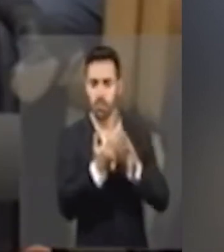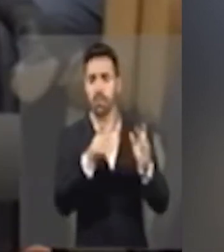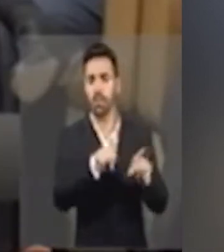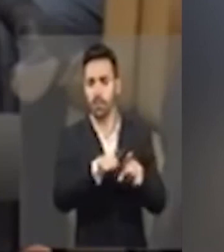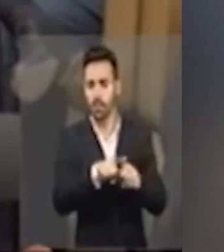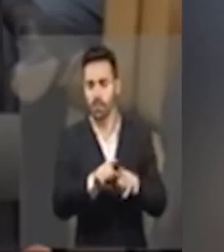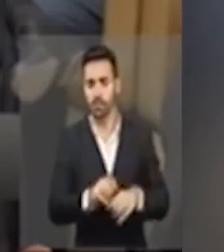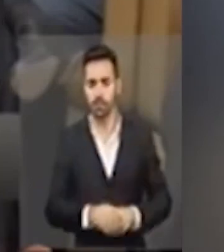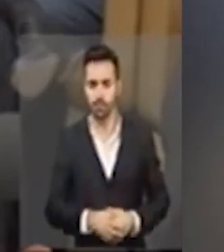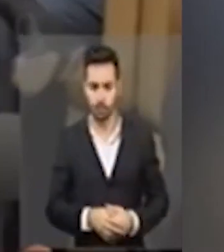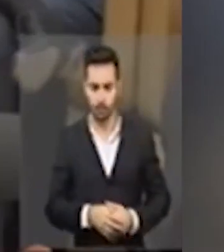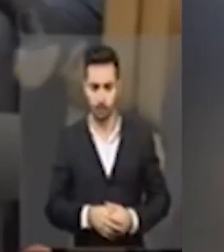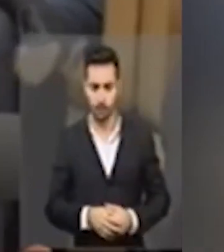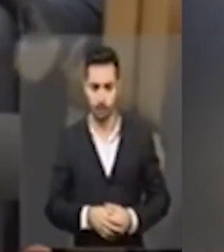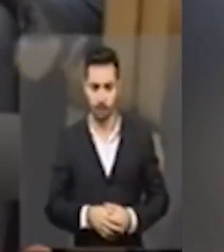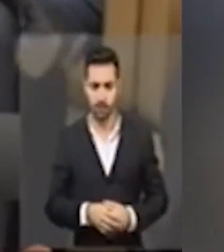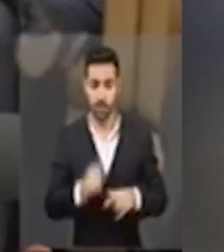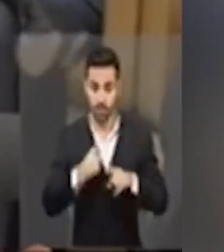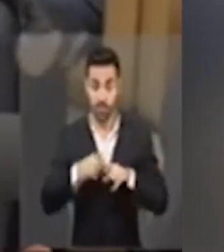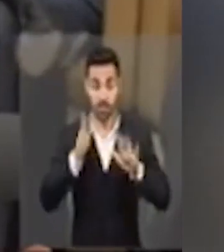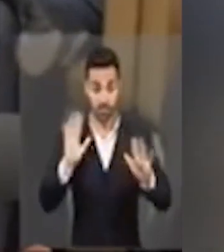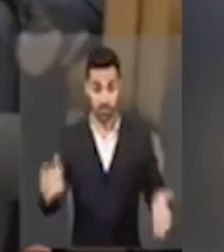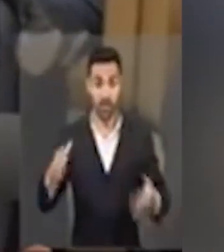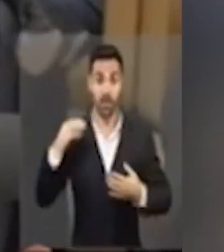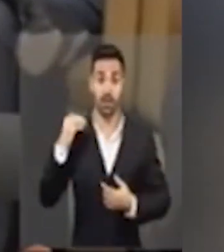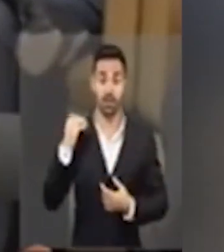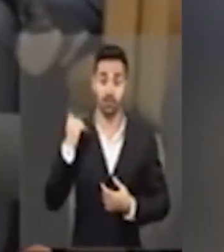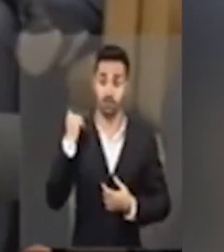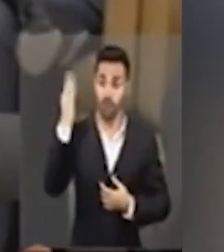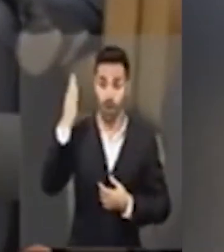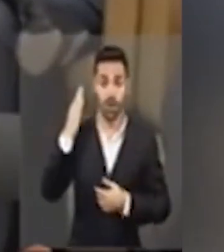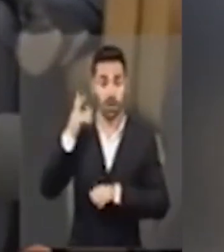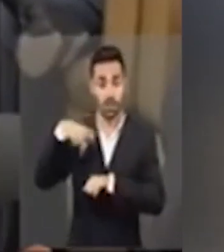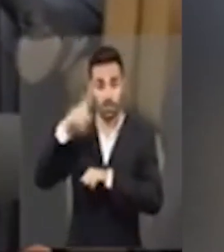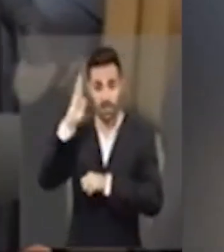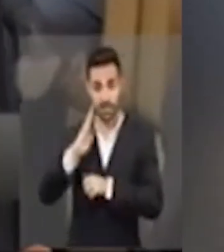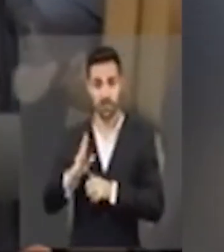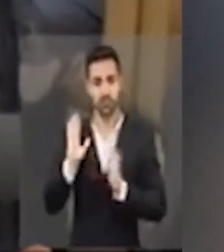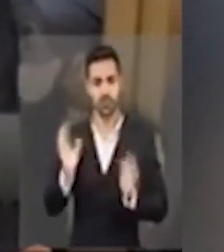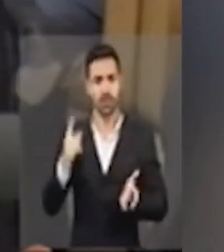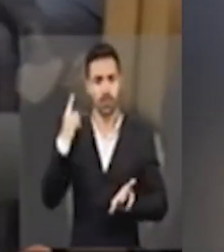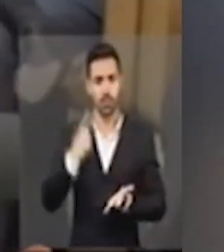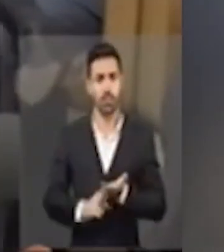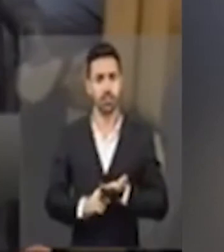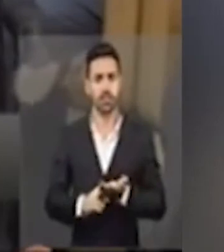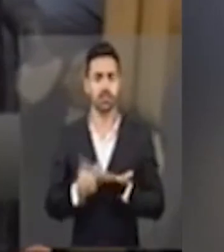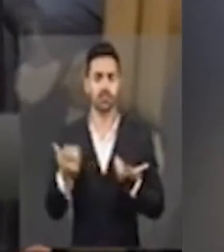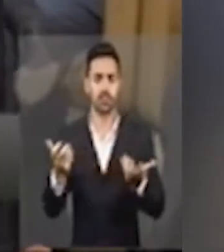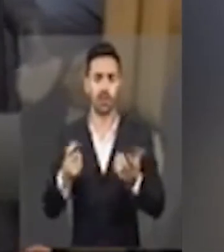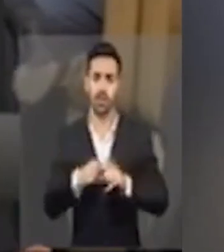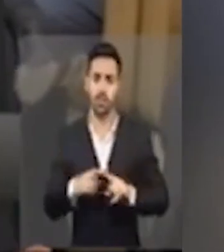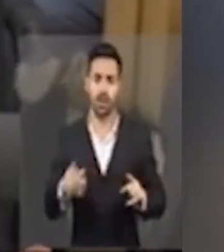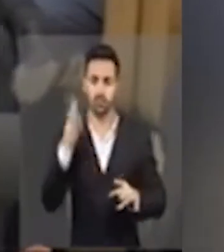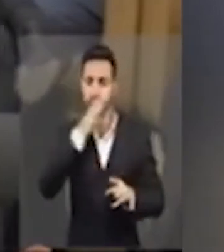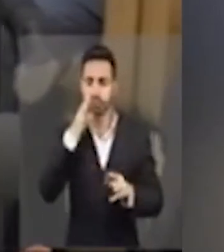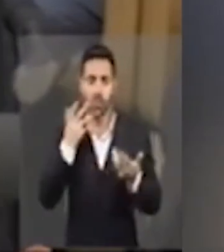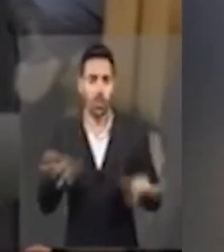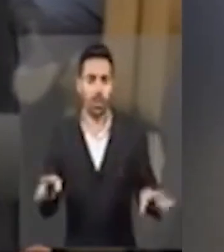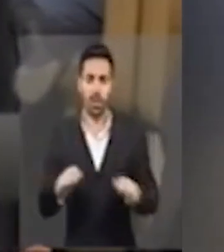ele é internacionalmente já se comprometeu a fazer isso esse nega peremptoriamente